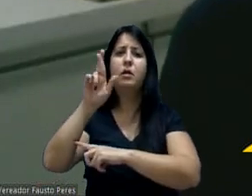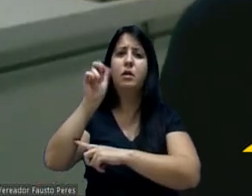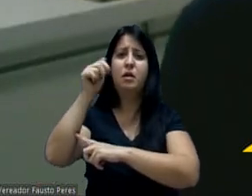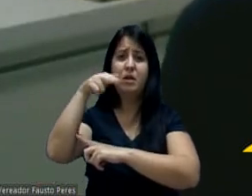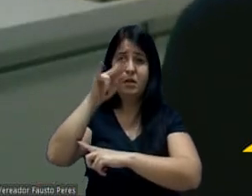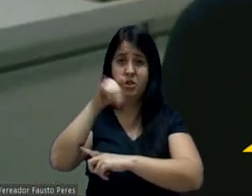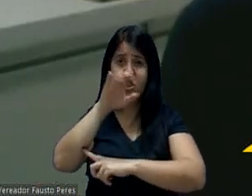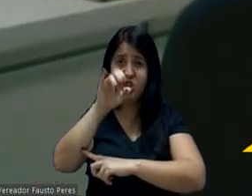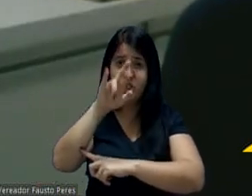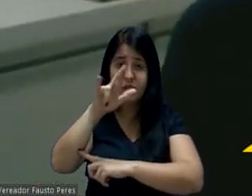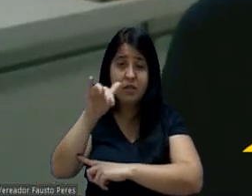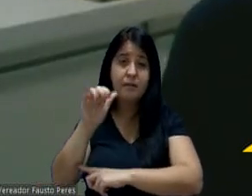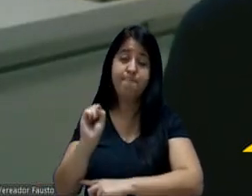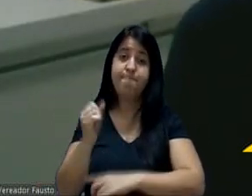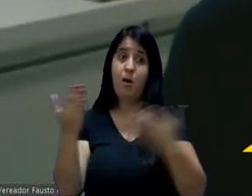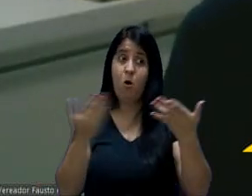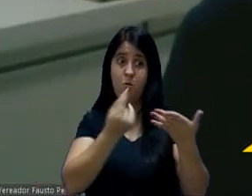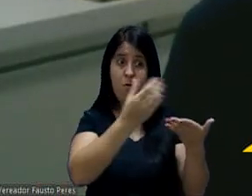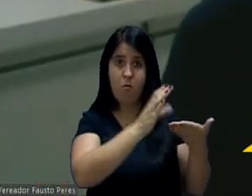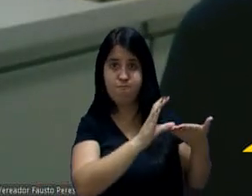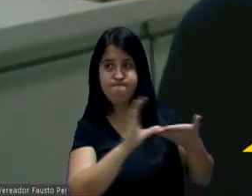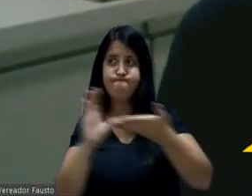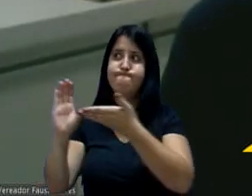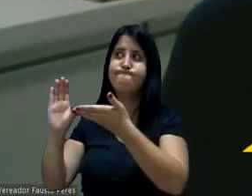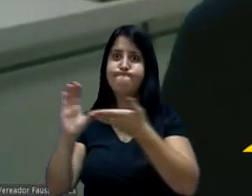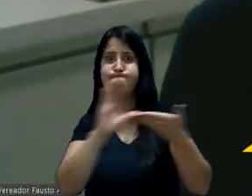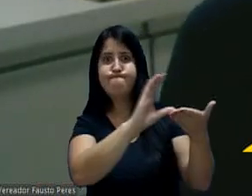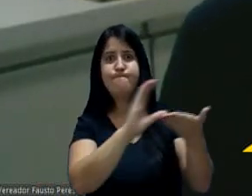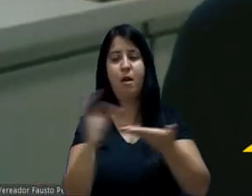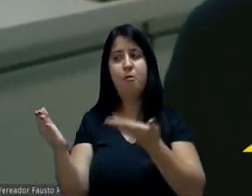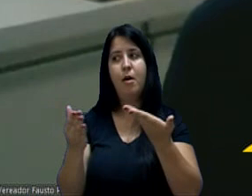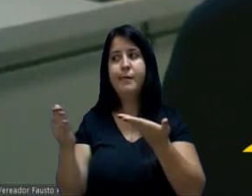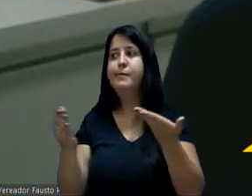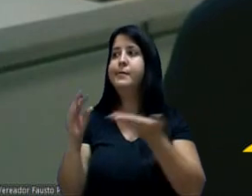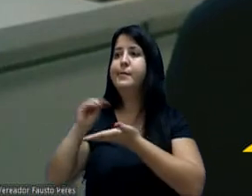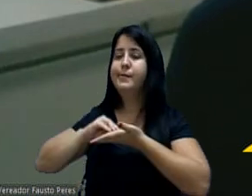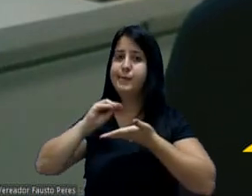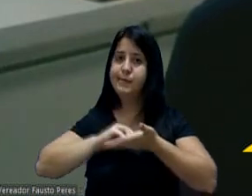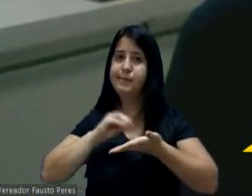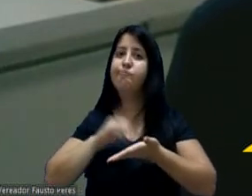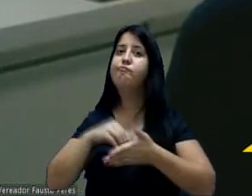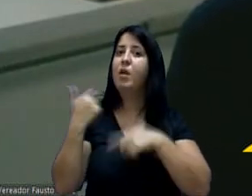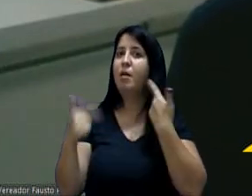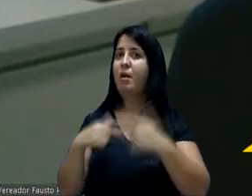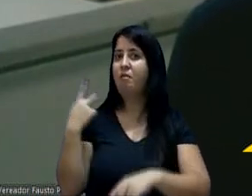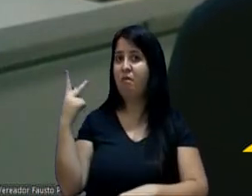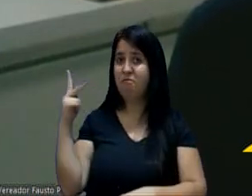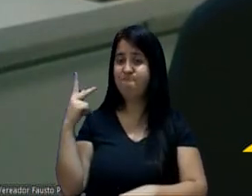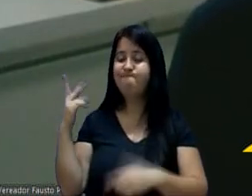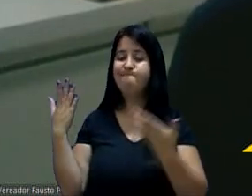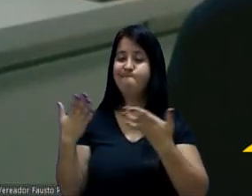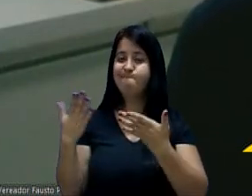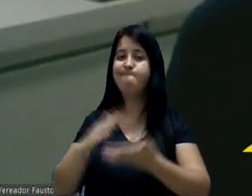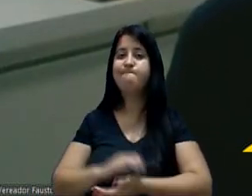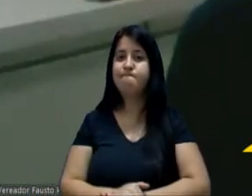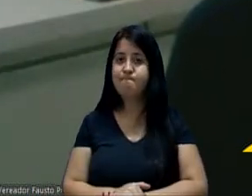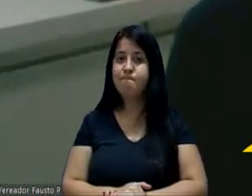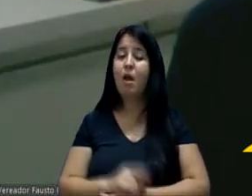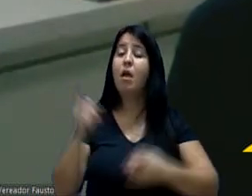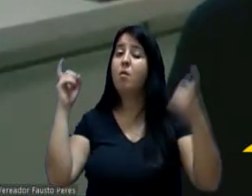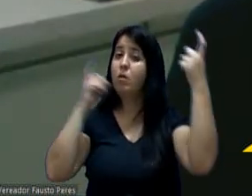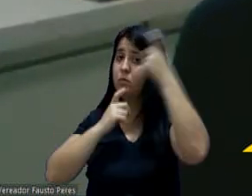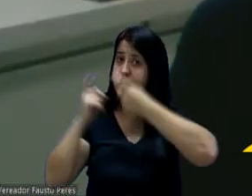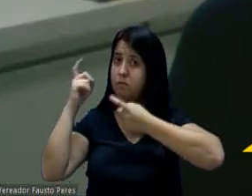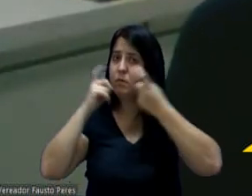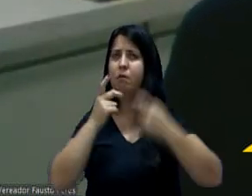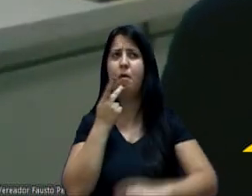com esse remanejamento das emendas vai ficar meio comprometido aí, talvez, o trabalho. É uma preocupação grande, que nem